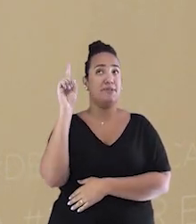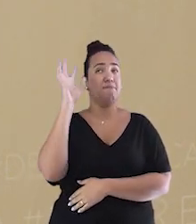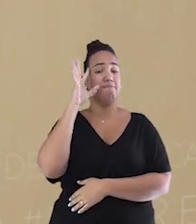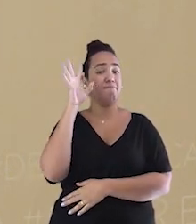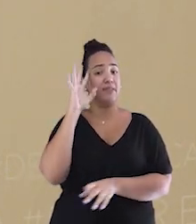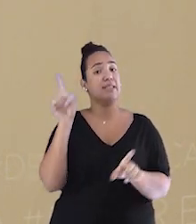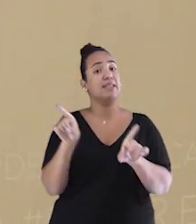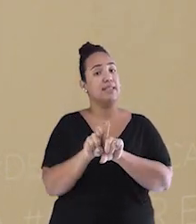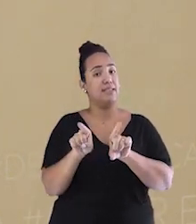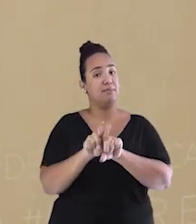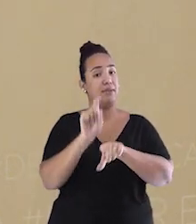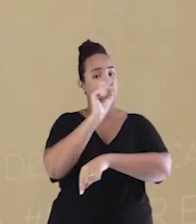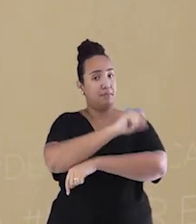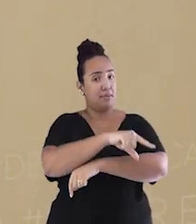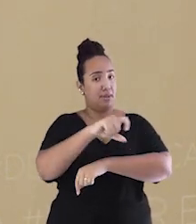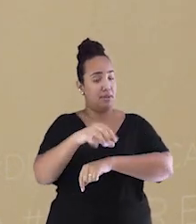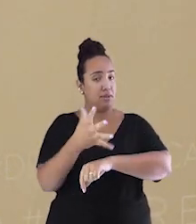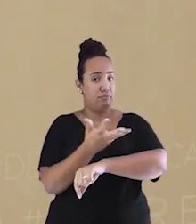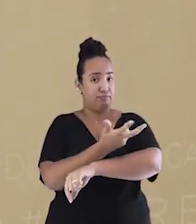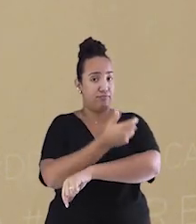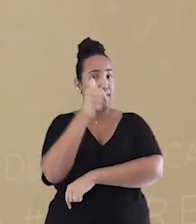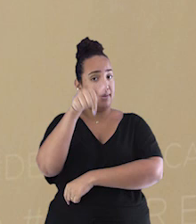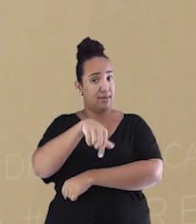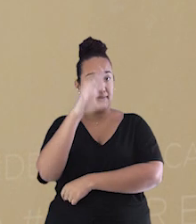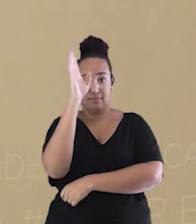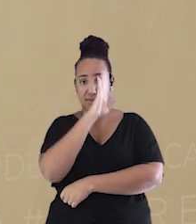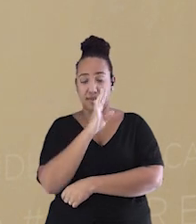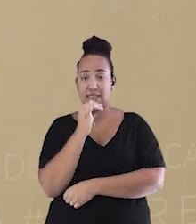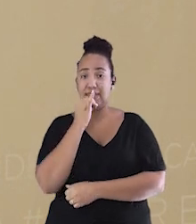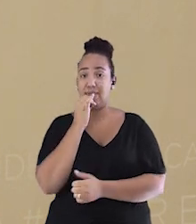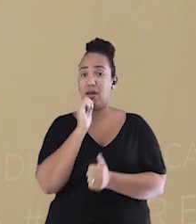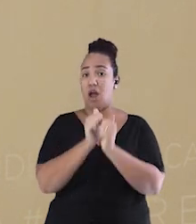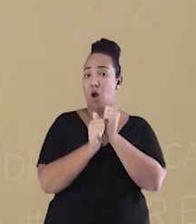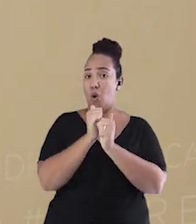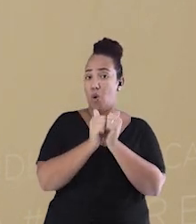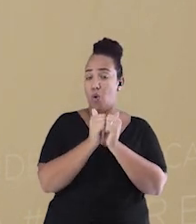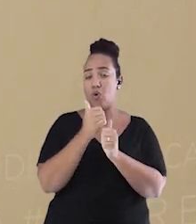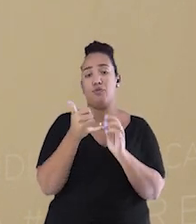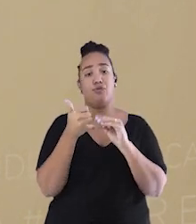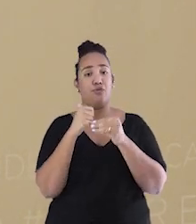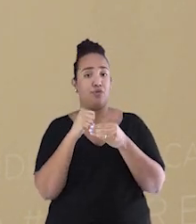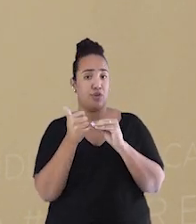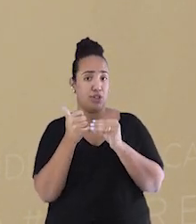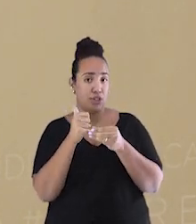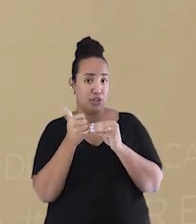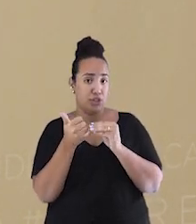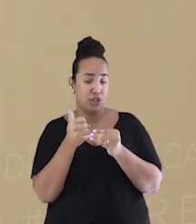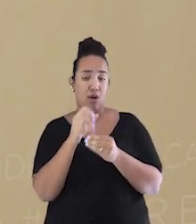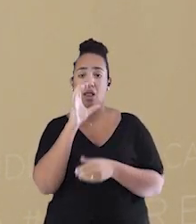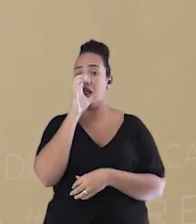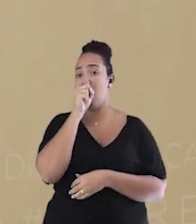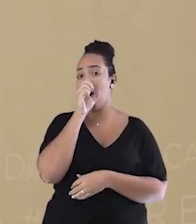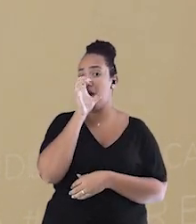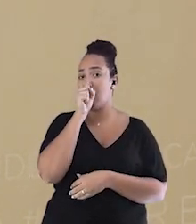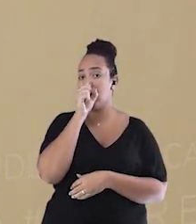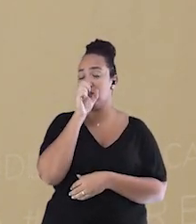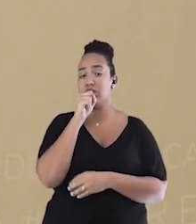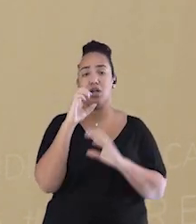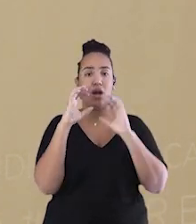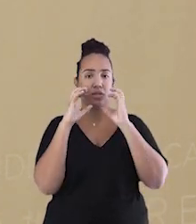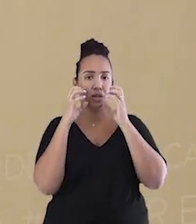você imaginar também é plantado e colhido aqui. Arroz, feijão, trigo,